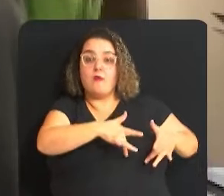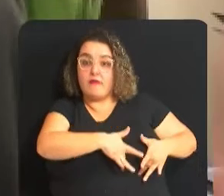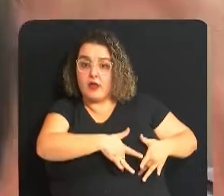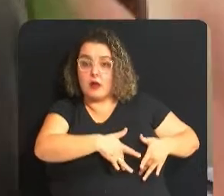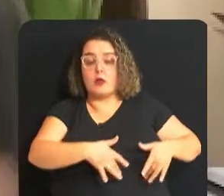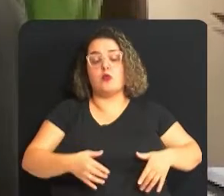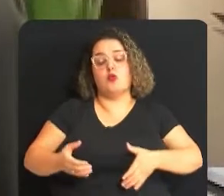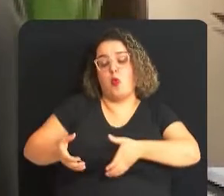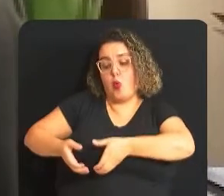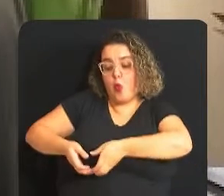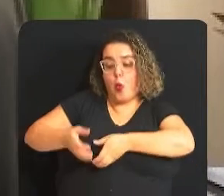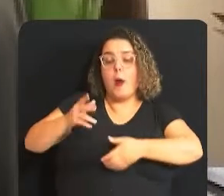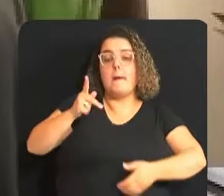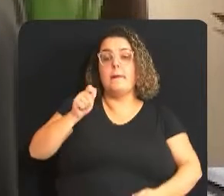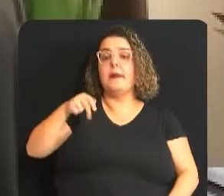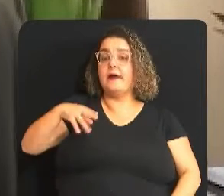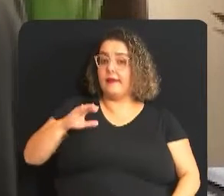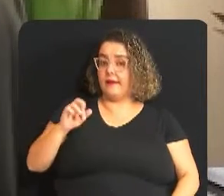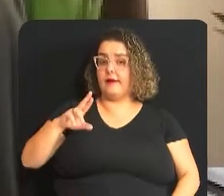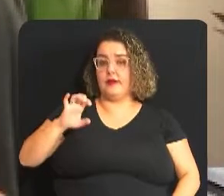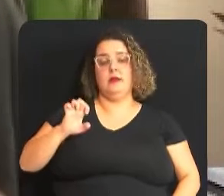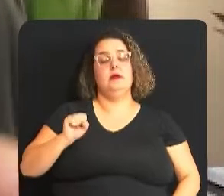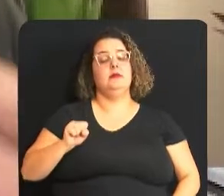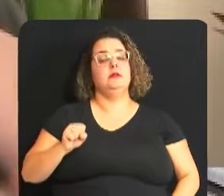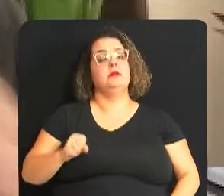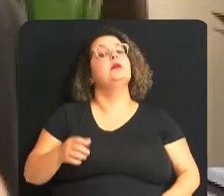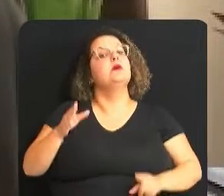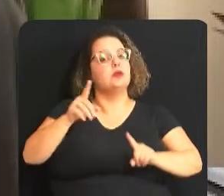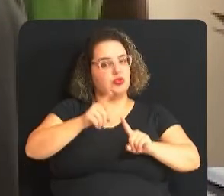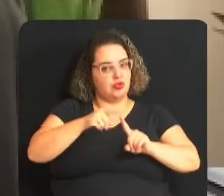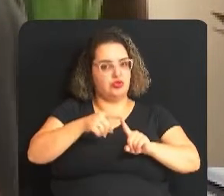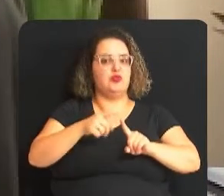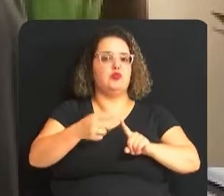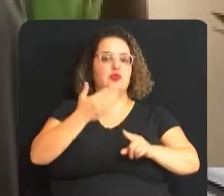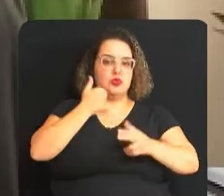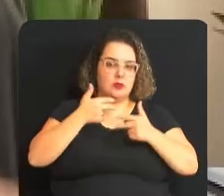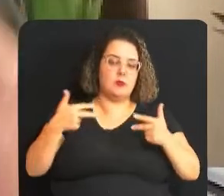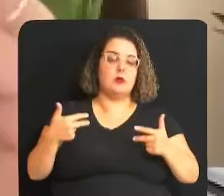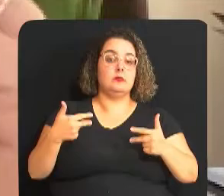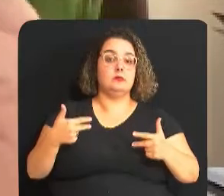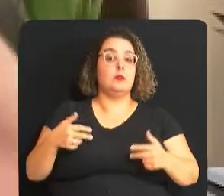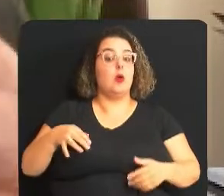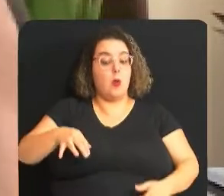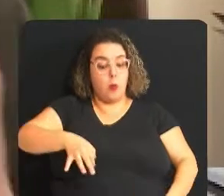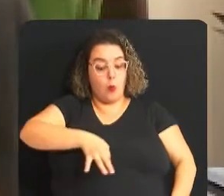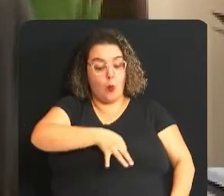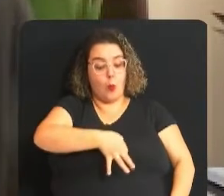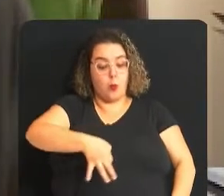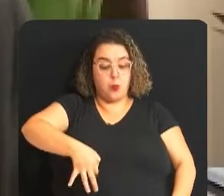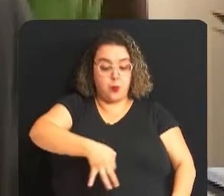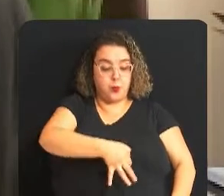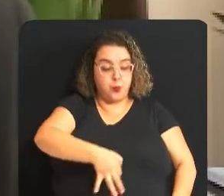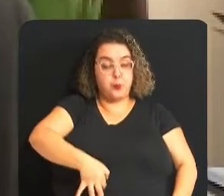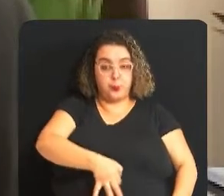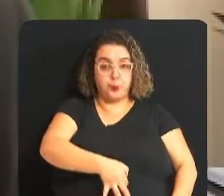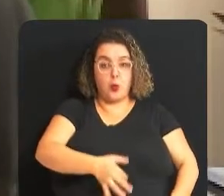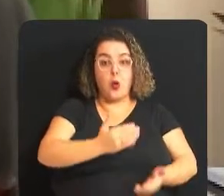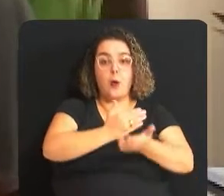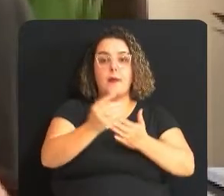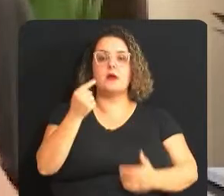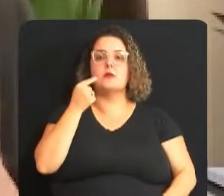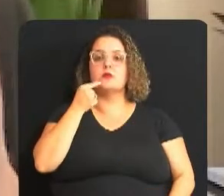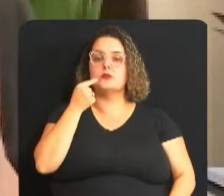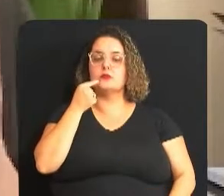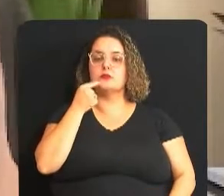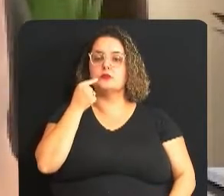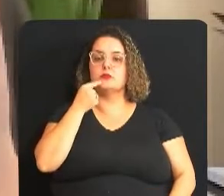está chegando tal tipo de alimento. Então, o intestino é importante, mas ele primeiro começa pela boca. A função da